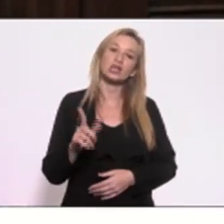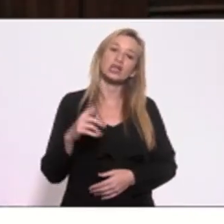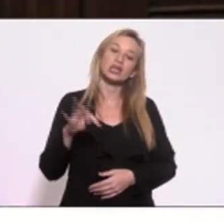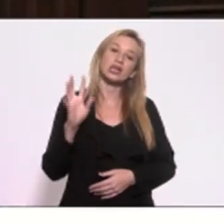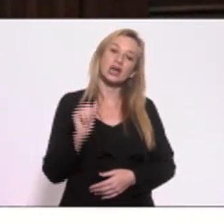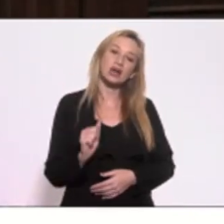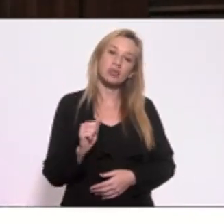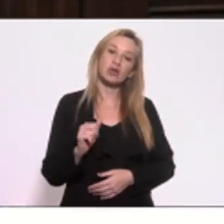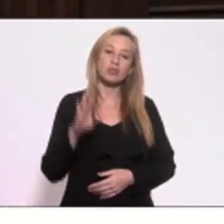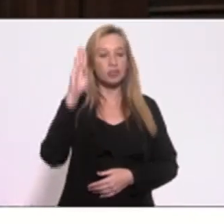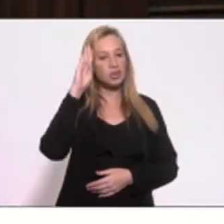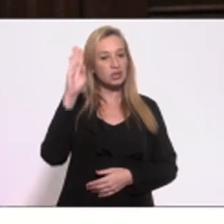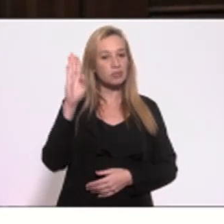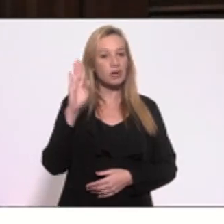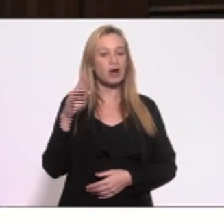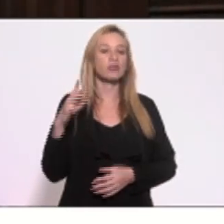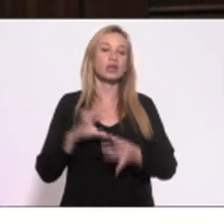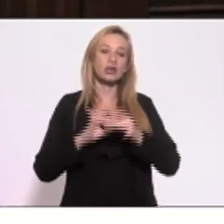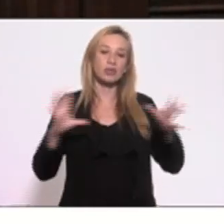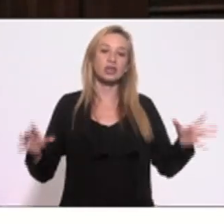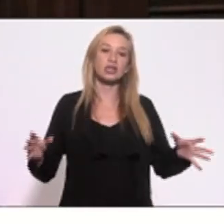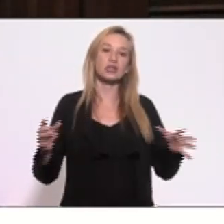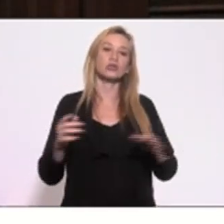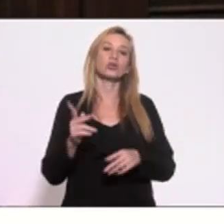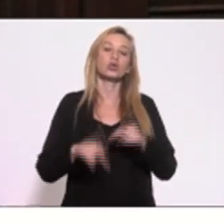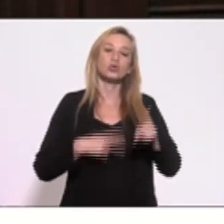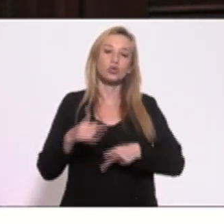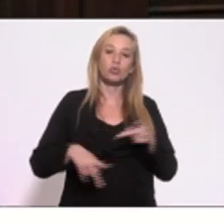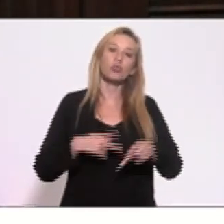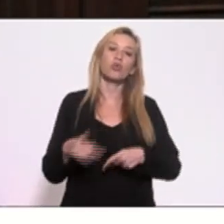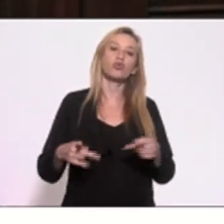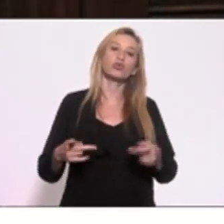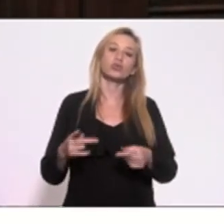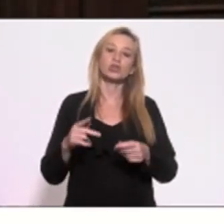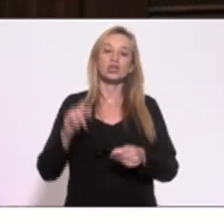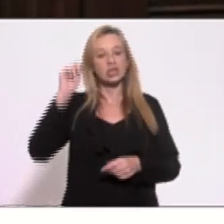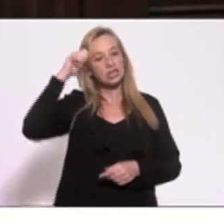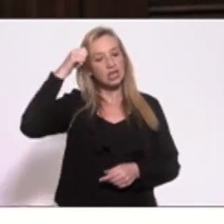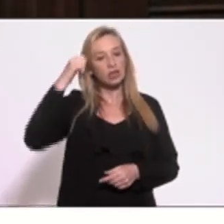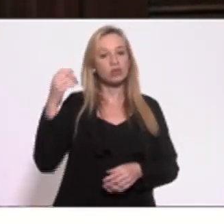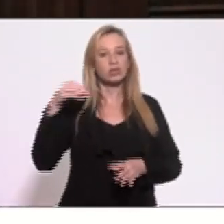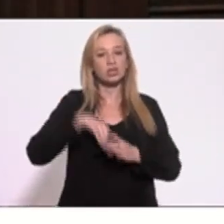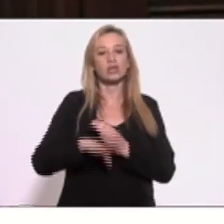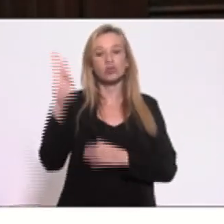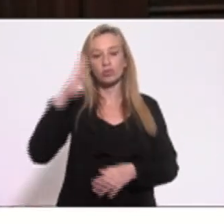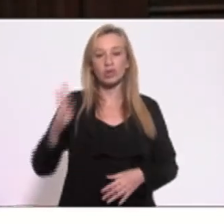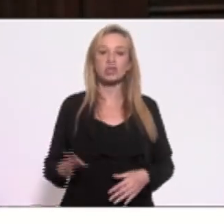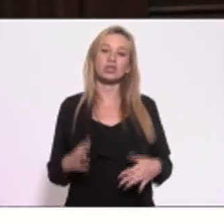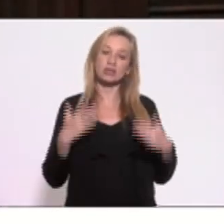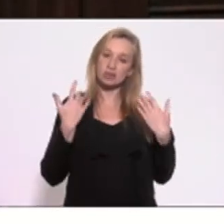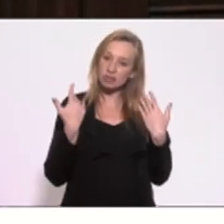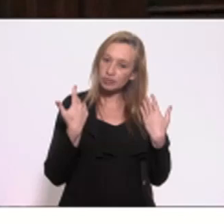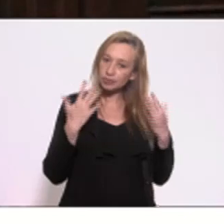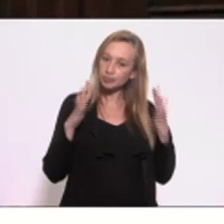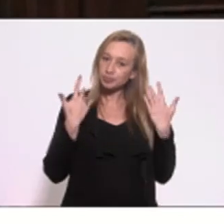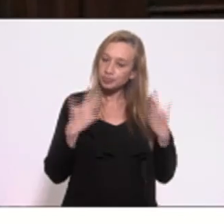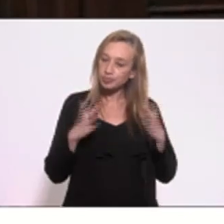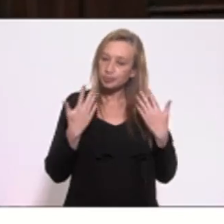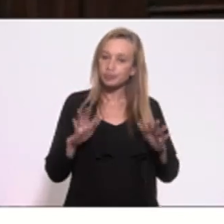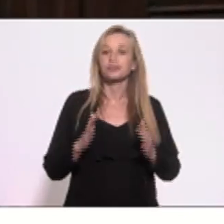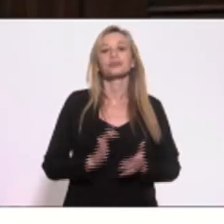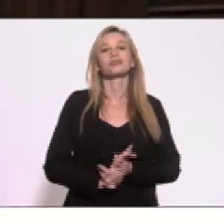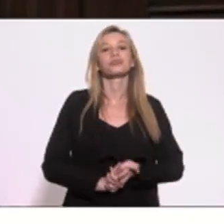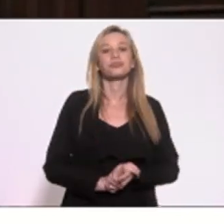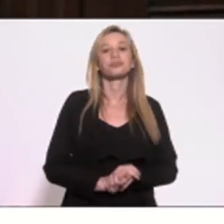para a libertação do povo negro no Brasil. Então, faço essa saudação, essa reverência